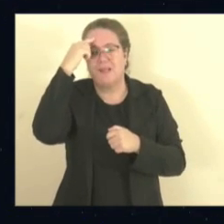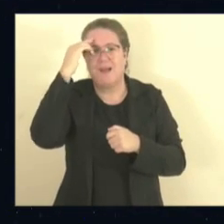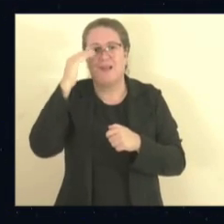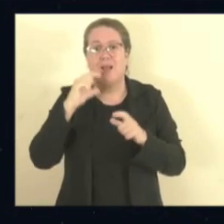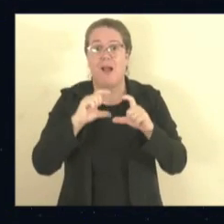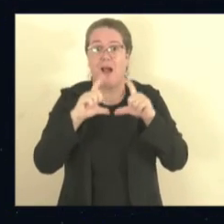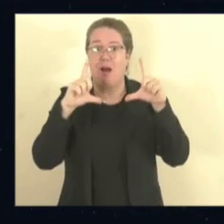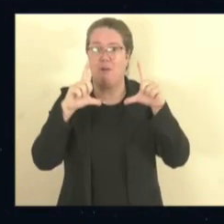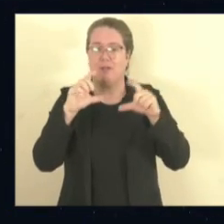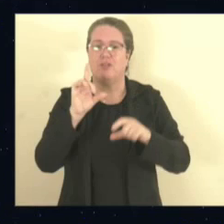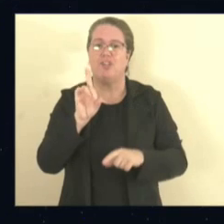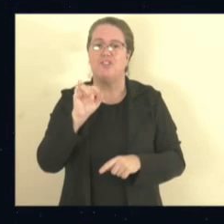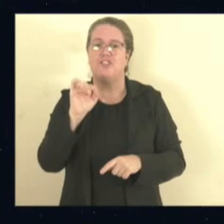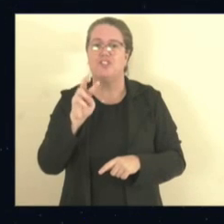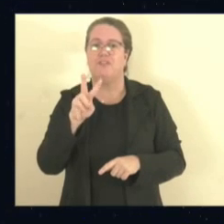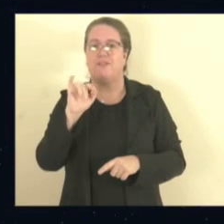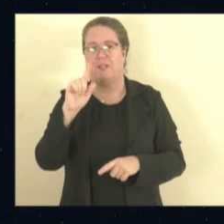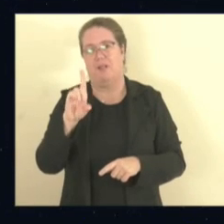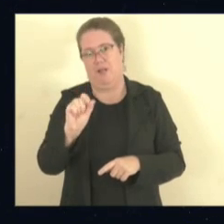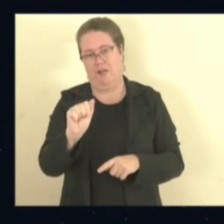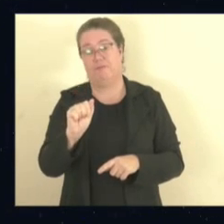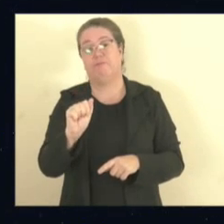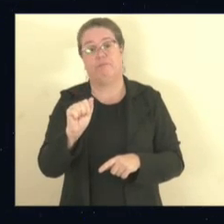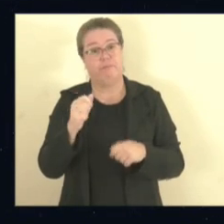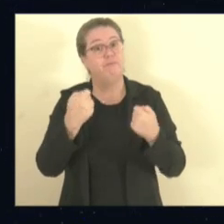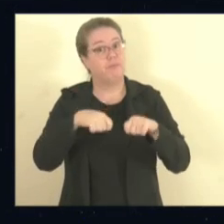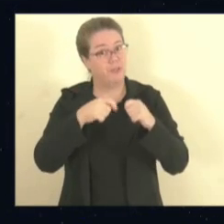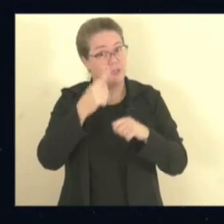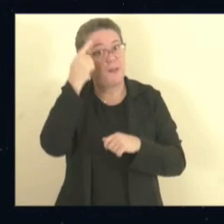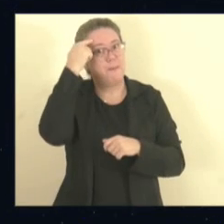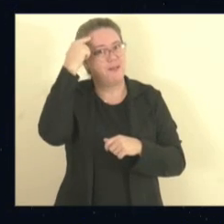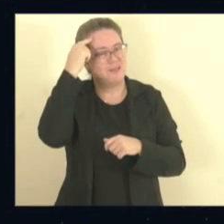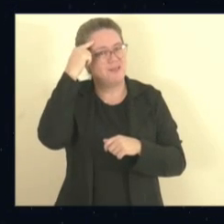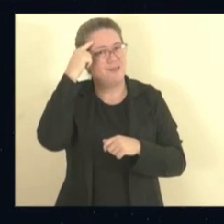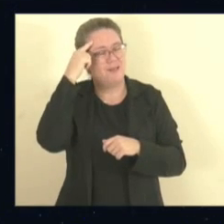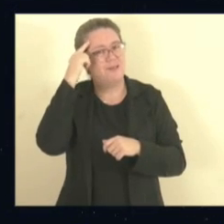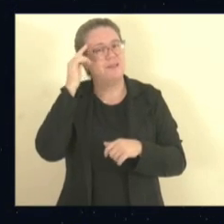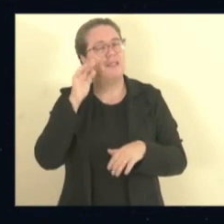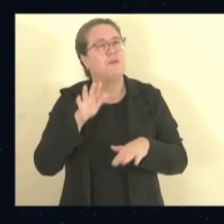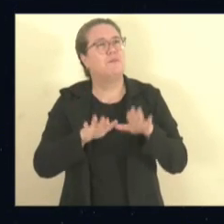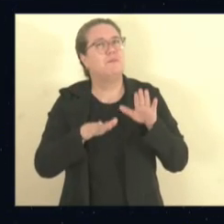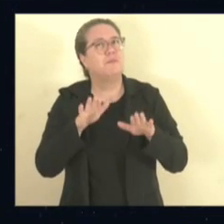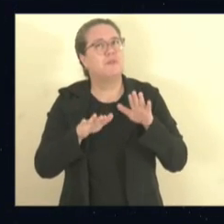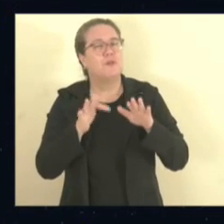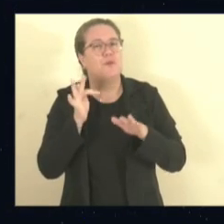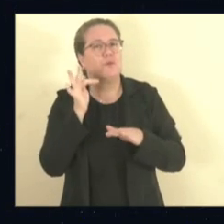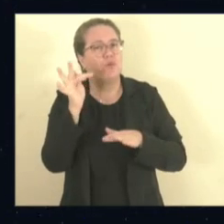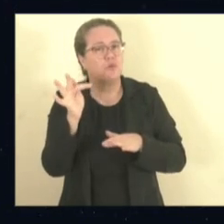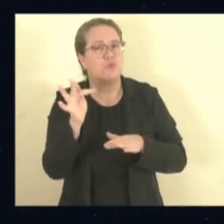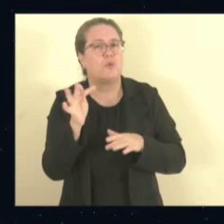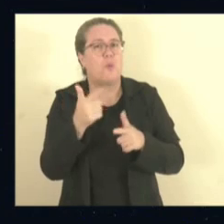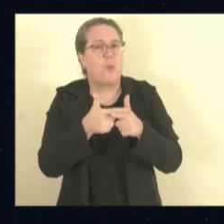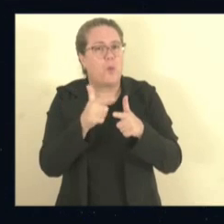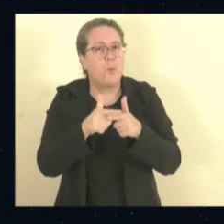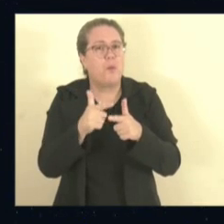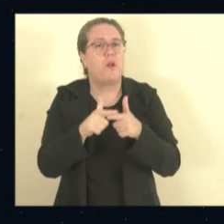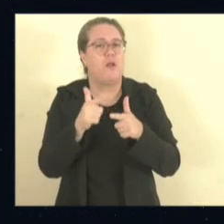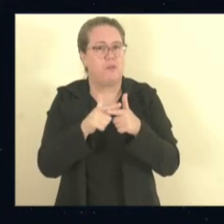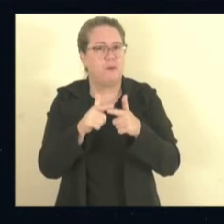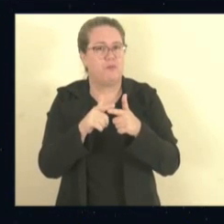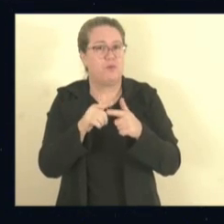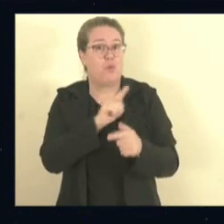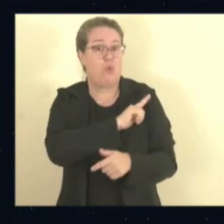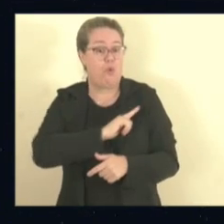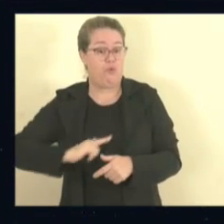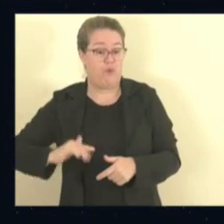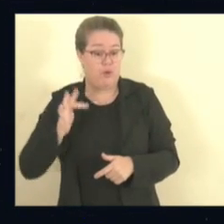baixo. Ah, mas querendo ou não, estamos criando um passivo que futuramente, em governos futuros,